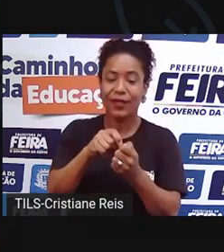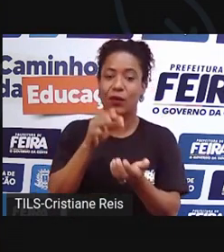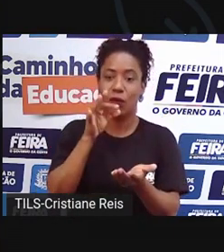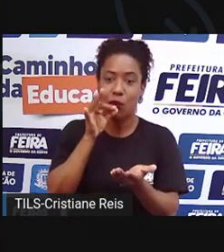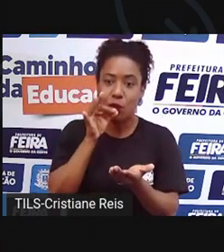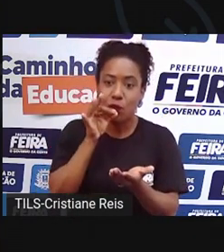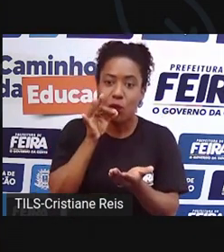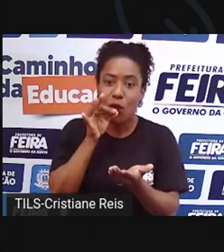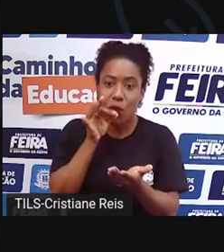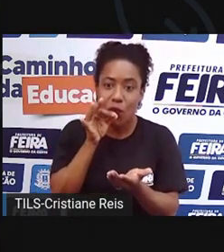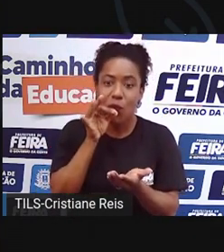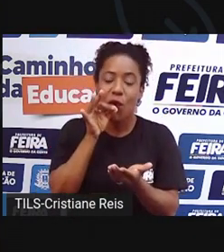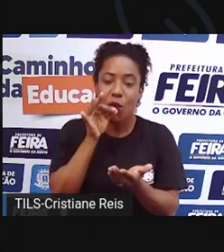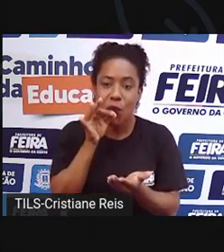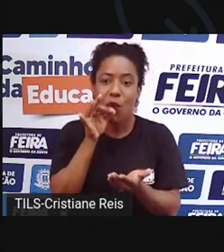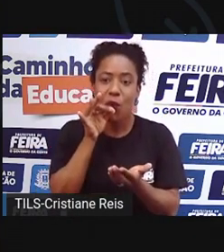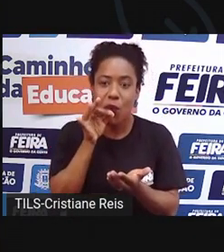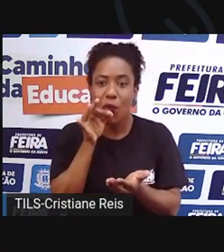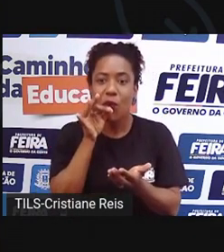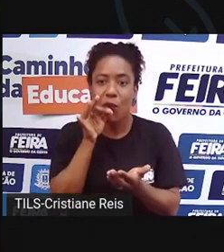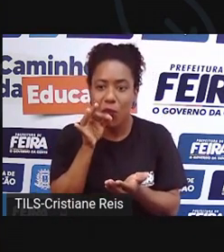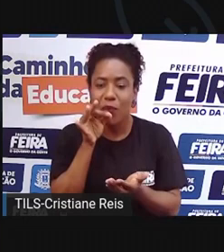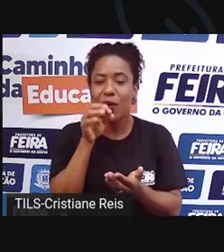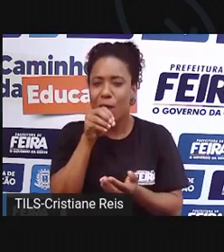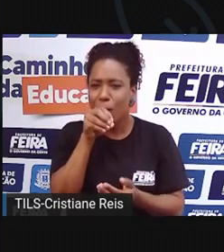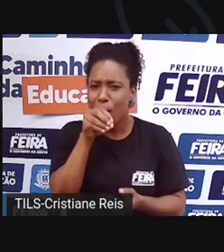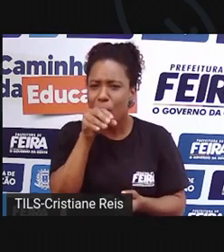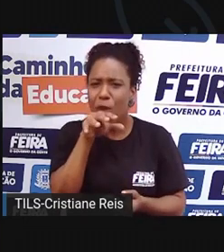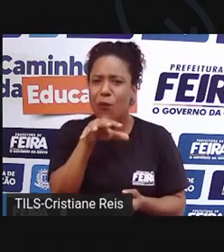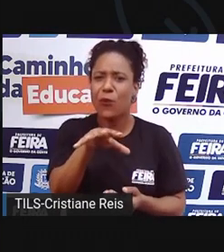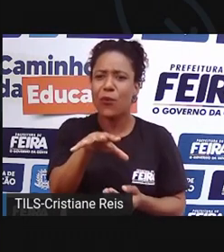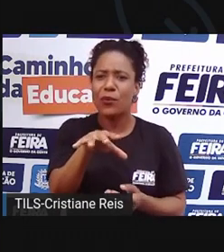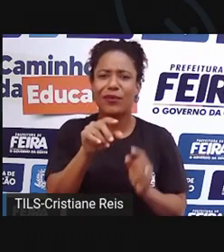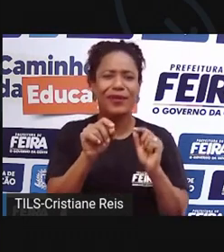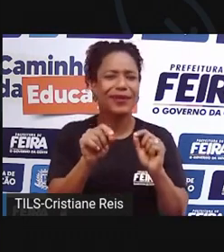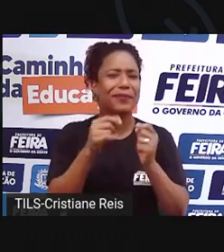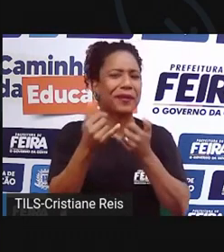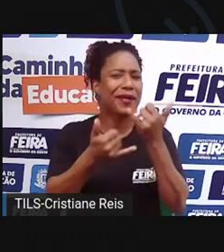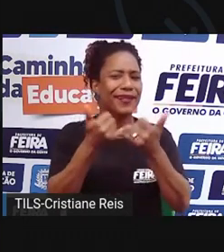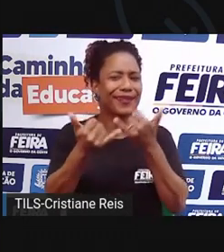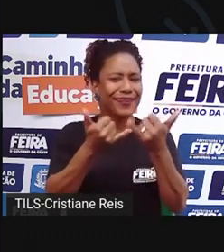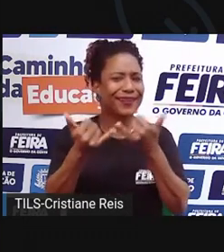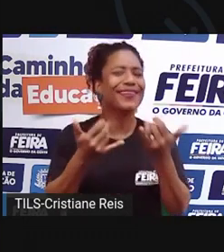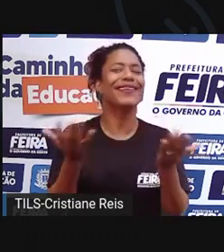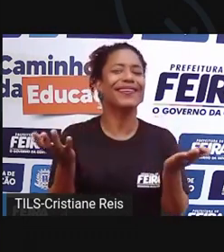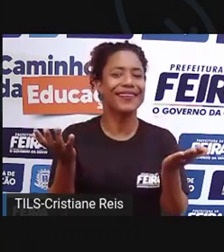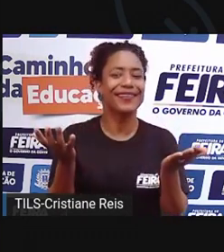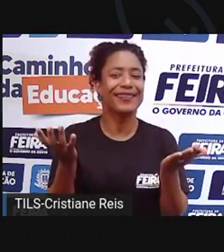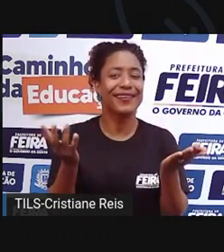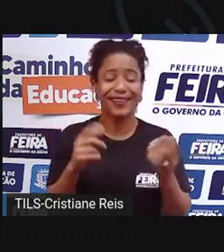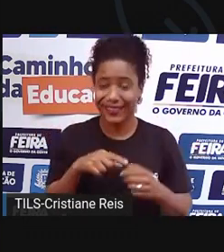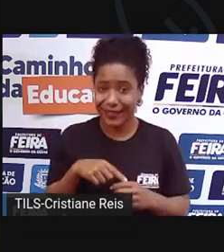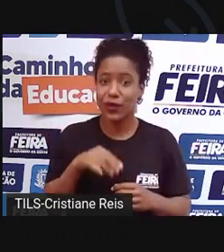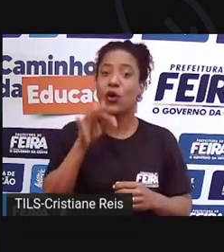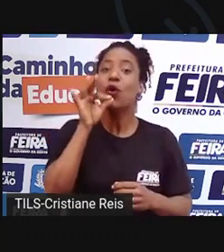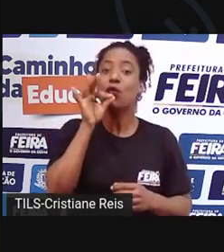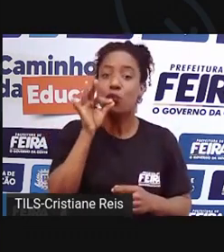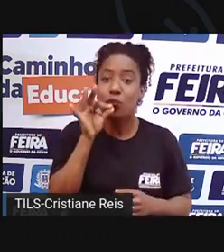pintar. Quem adivinha que brincadeira que é essa? É, assoprar!